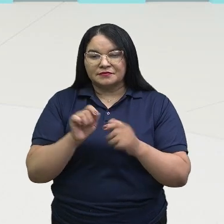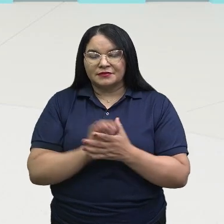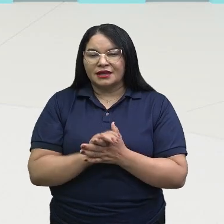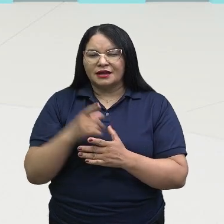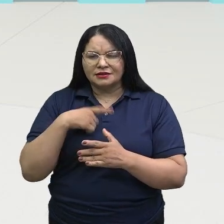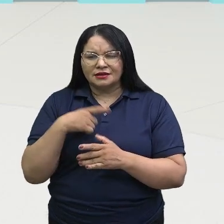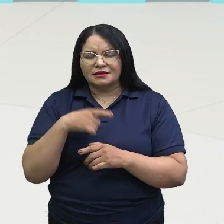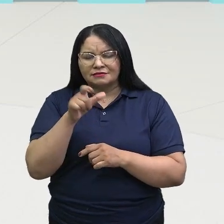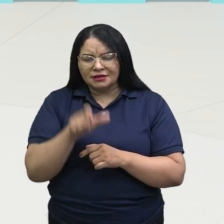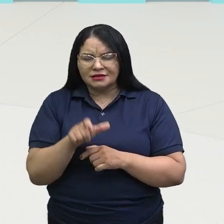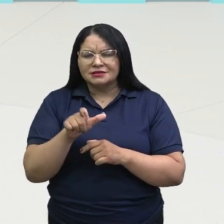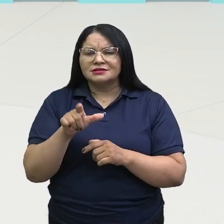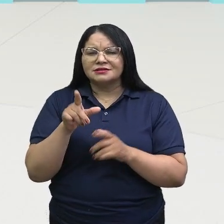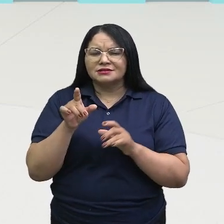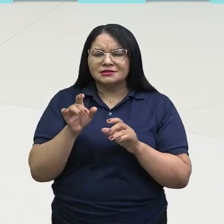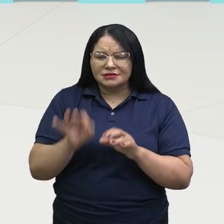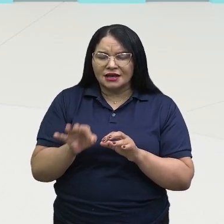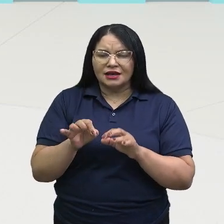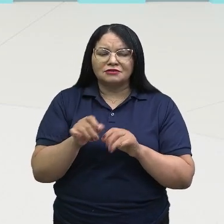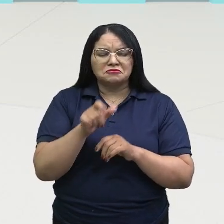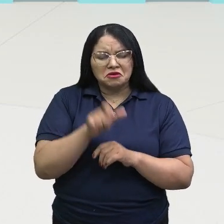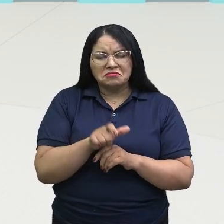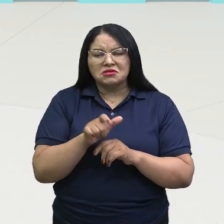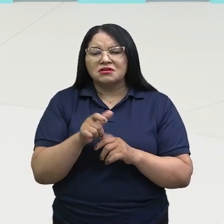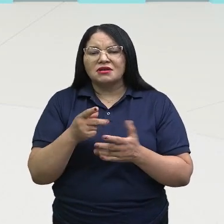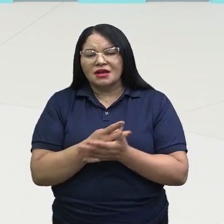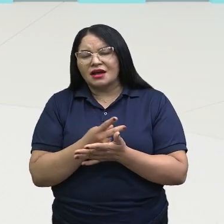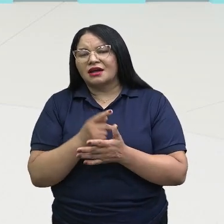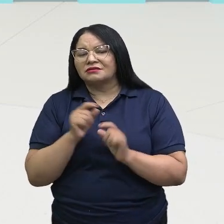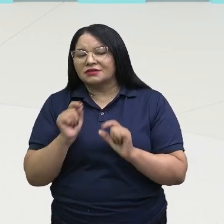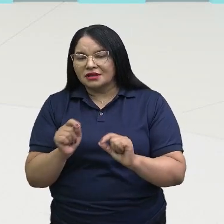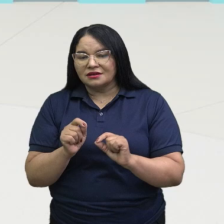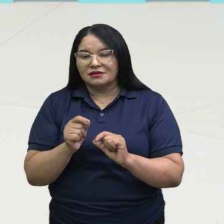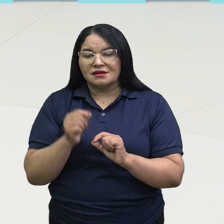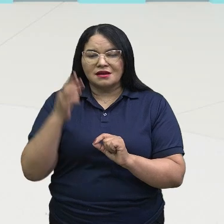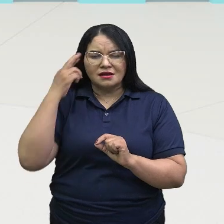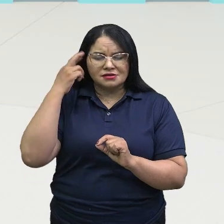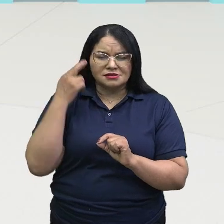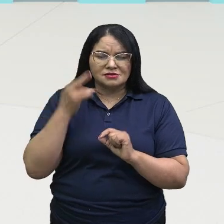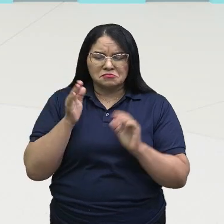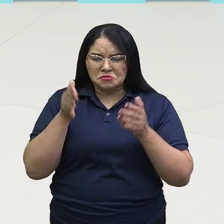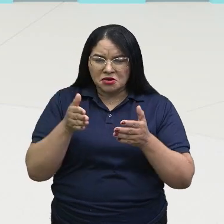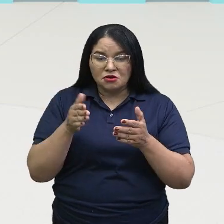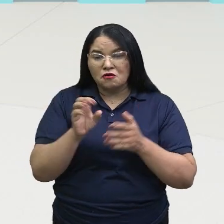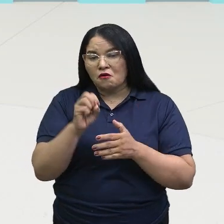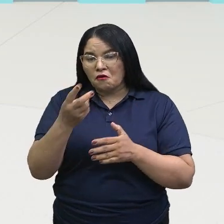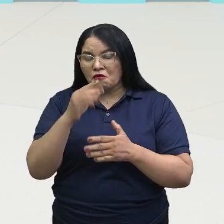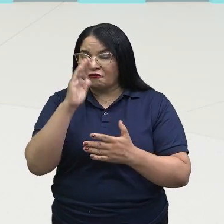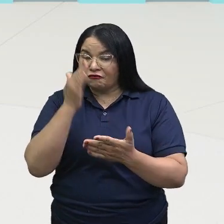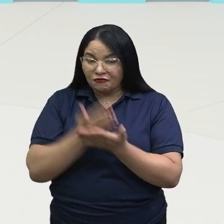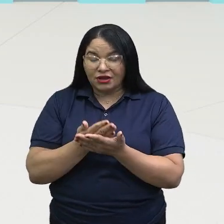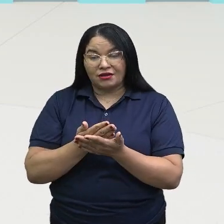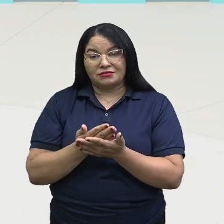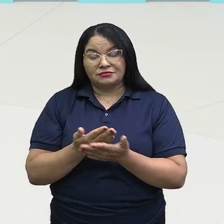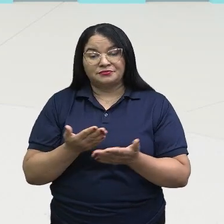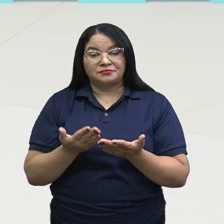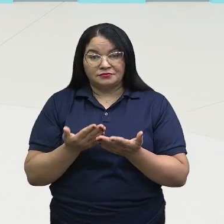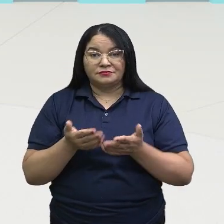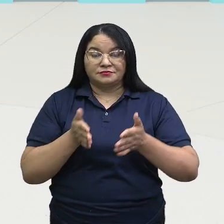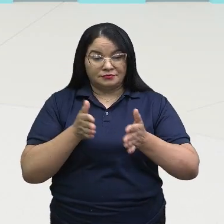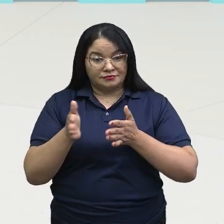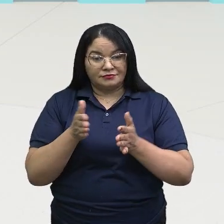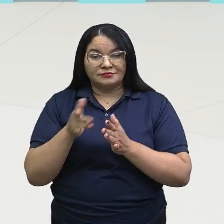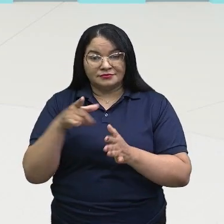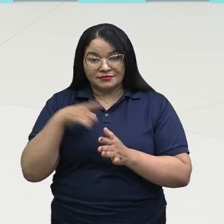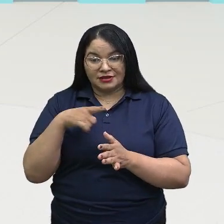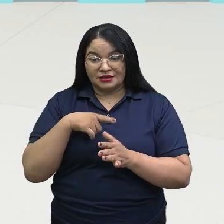está certo, quem está errado? Será que eu sigo a minha razão? Será que eu sigo a fé? Porque neste momento também nós vamos